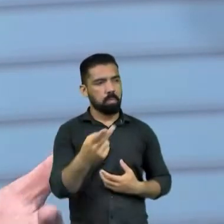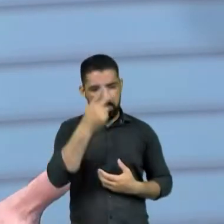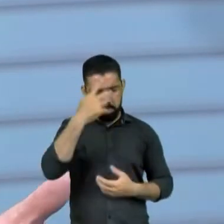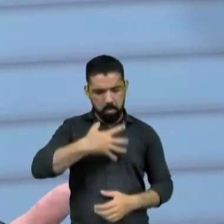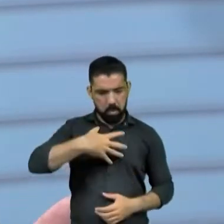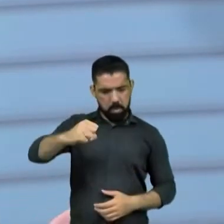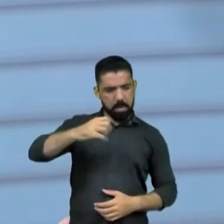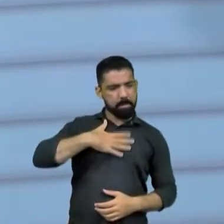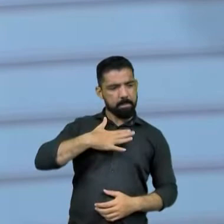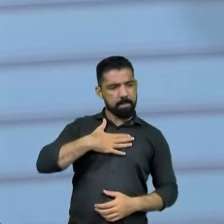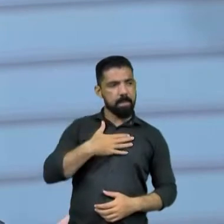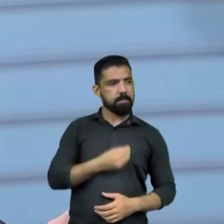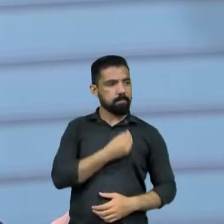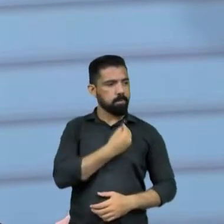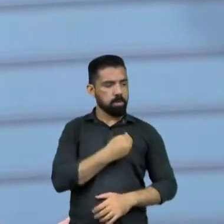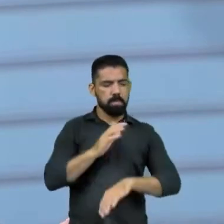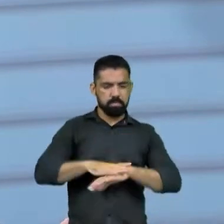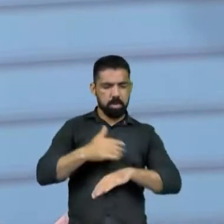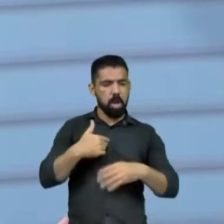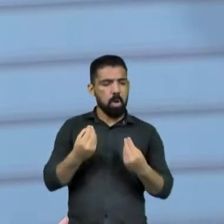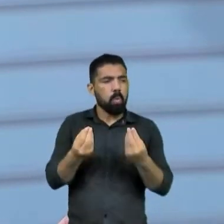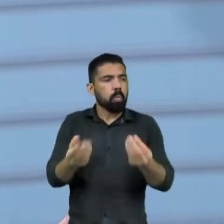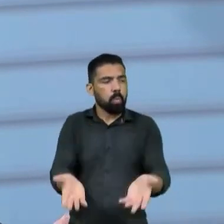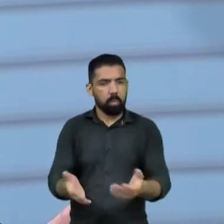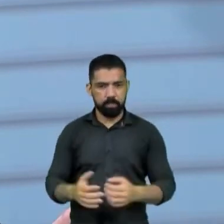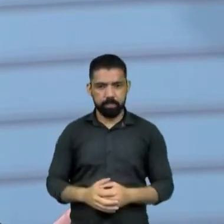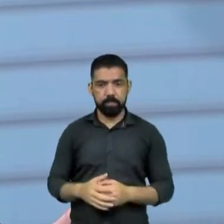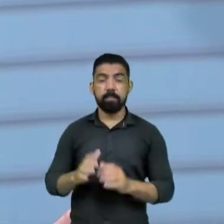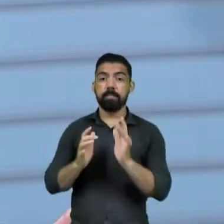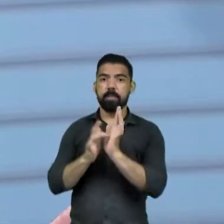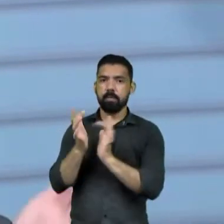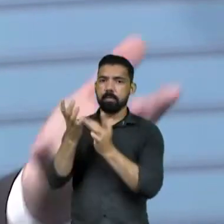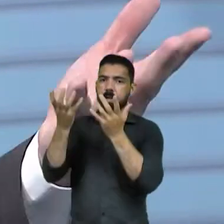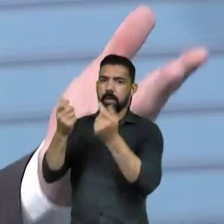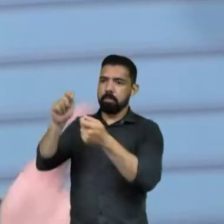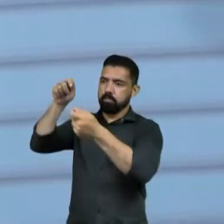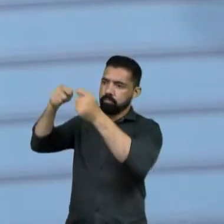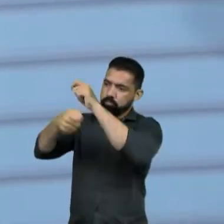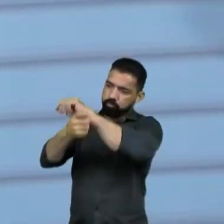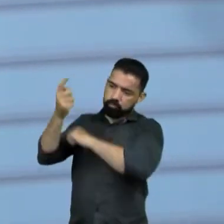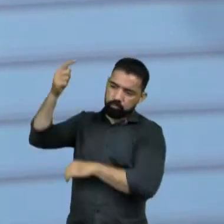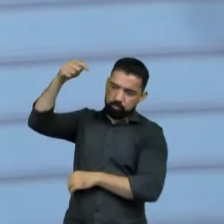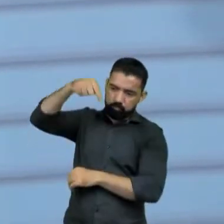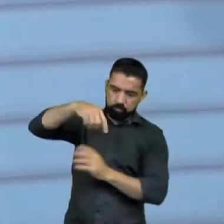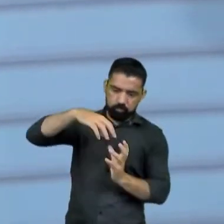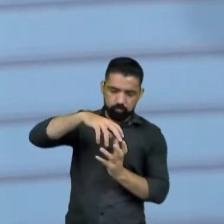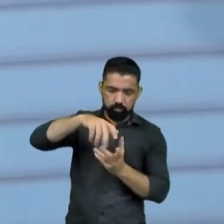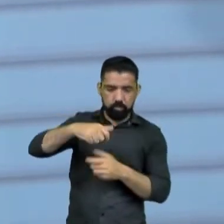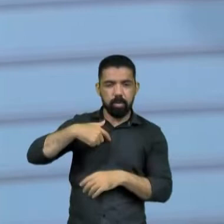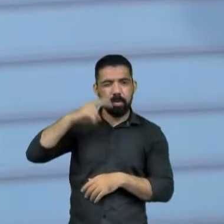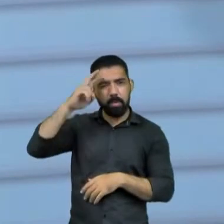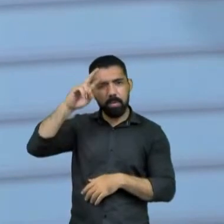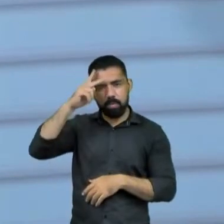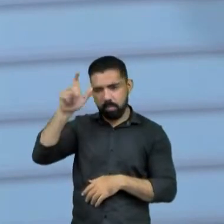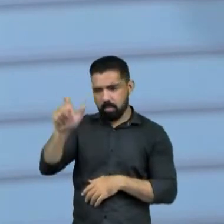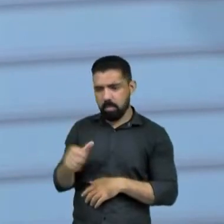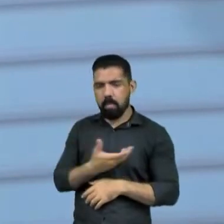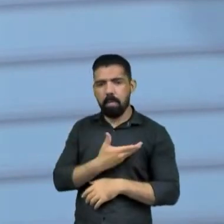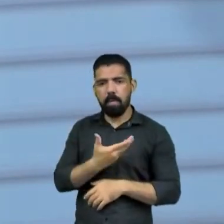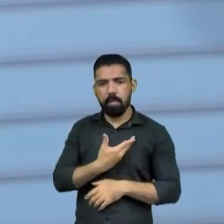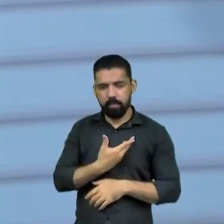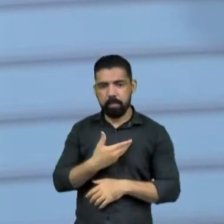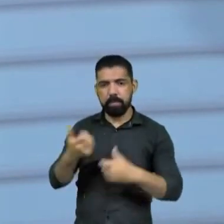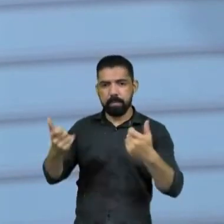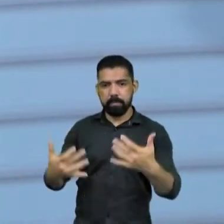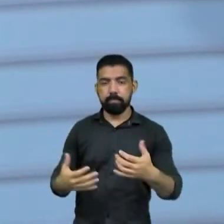ele se apresenta e ele vem para esse projeto vencedor não é Ah eu lembro de um conselheiro de educação amigo ele diz O homem é um